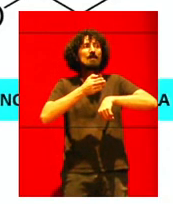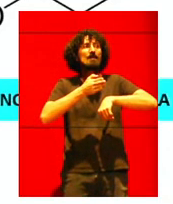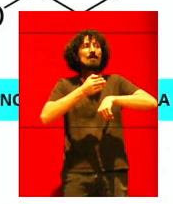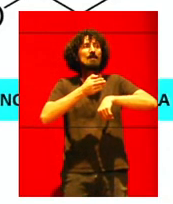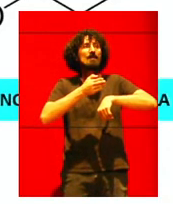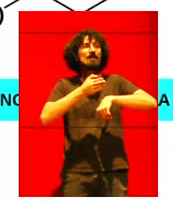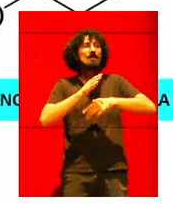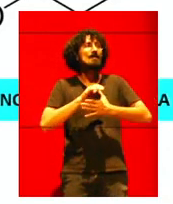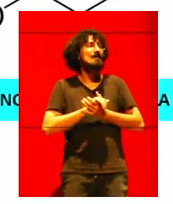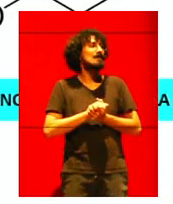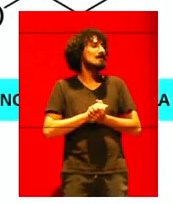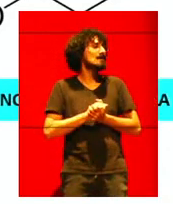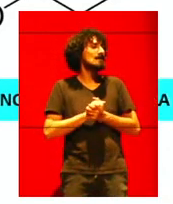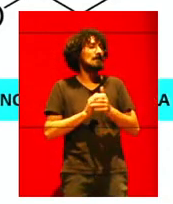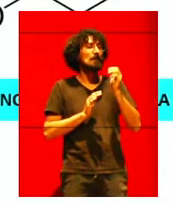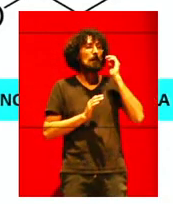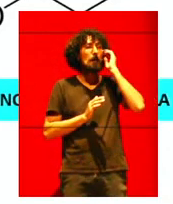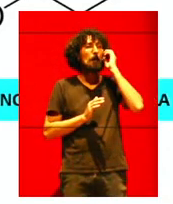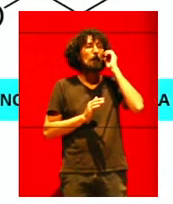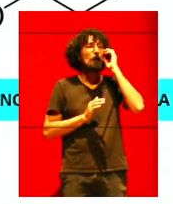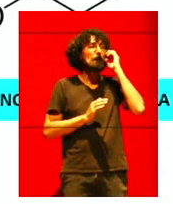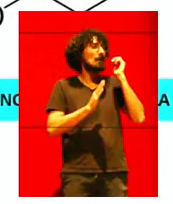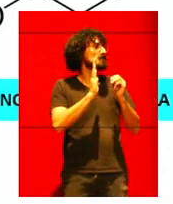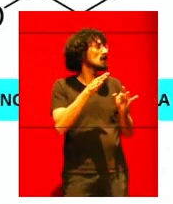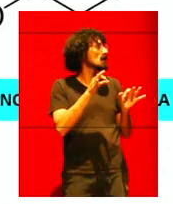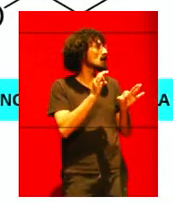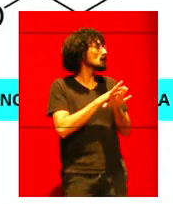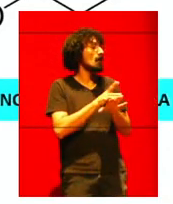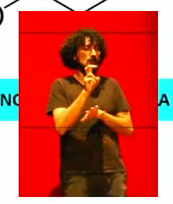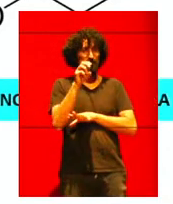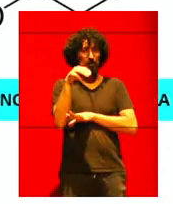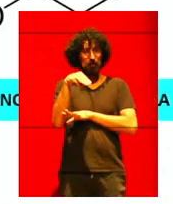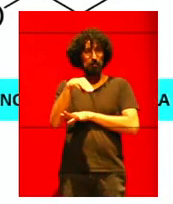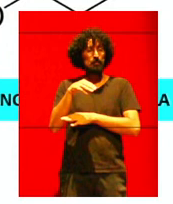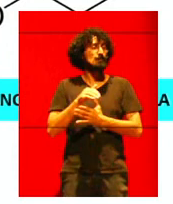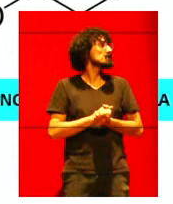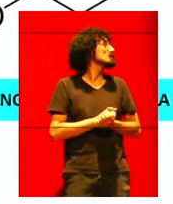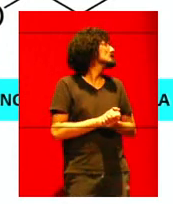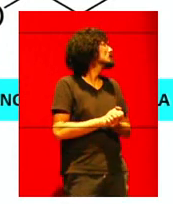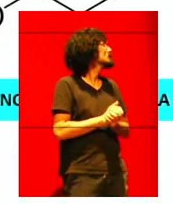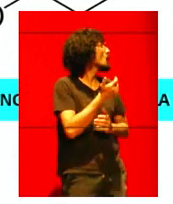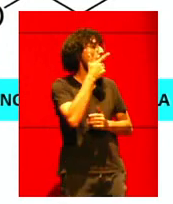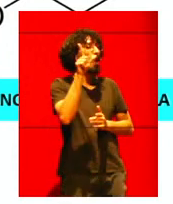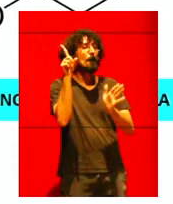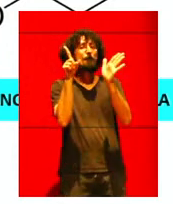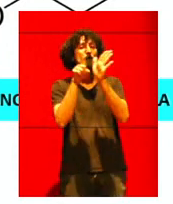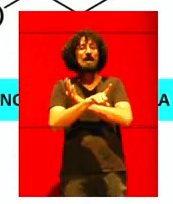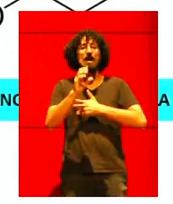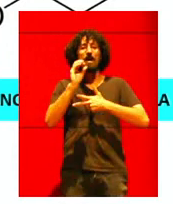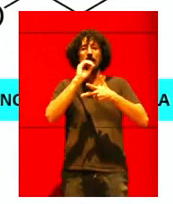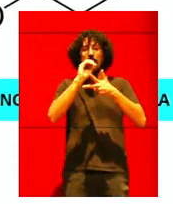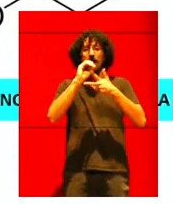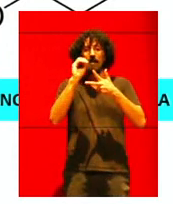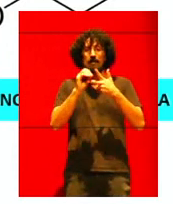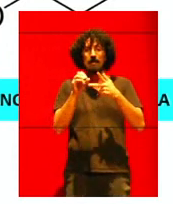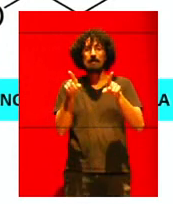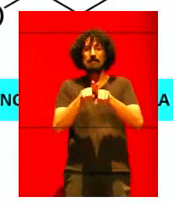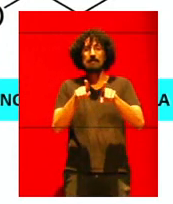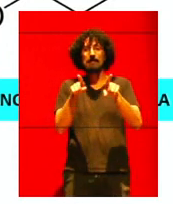Cadê a Adriana? Já, Adriana? 5. Pronto. Outra questão que também